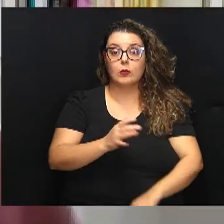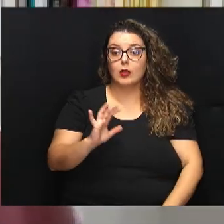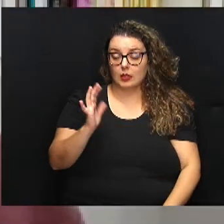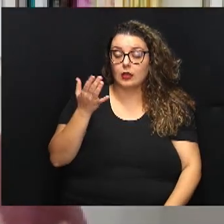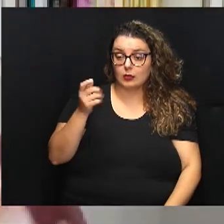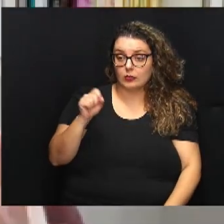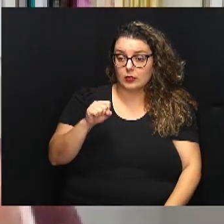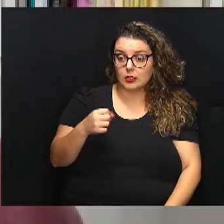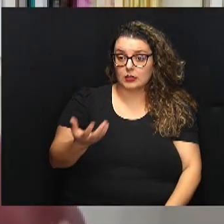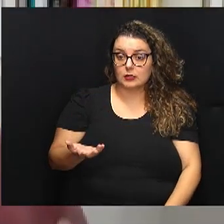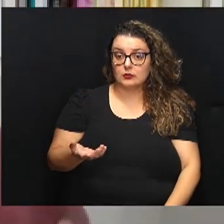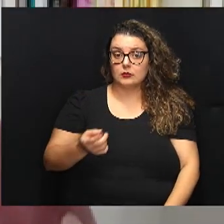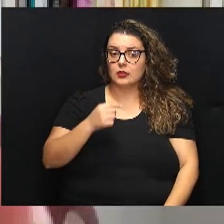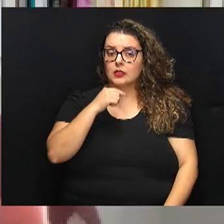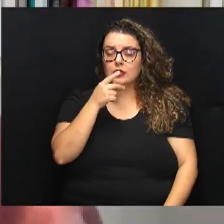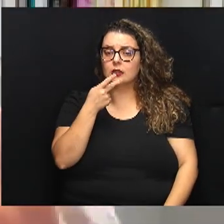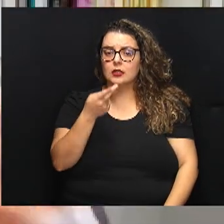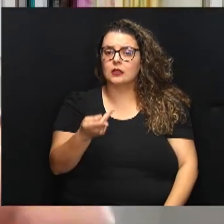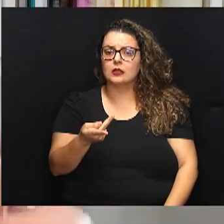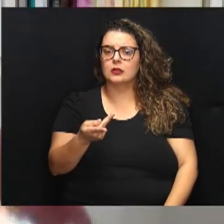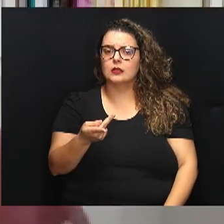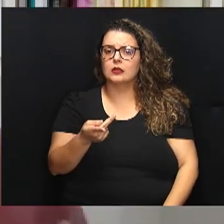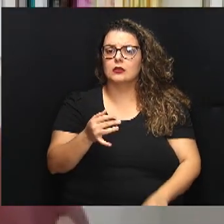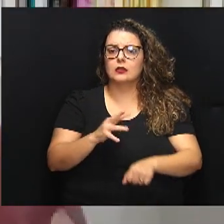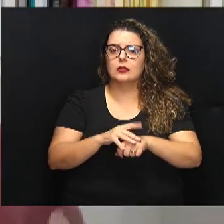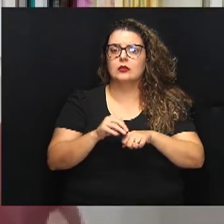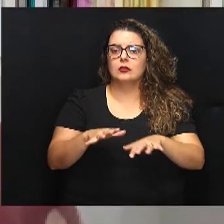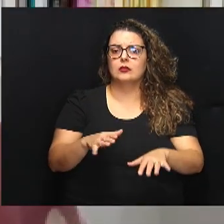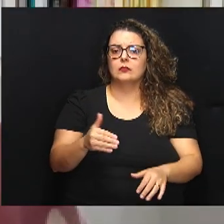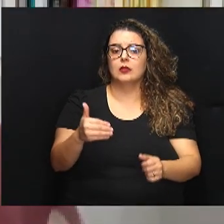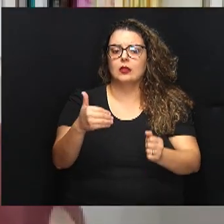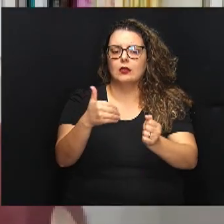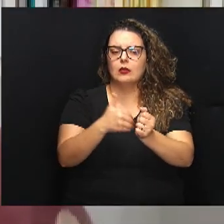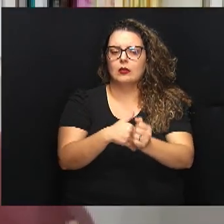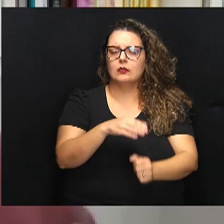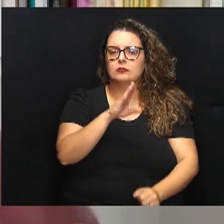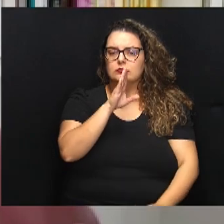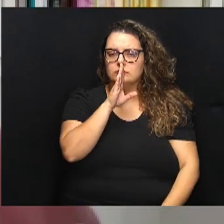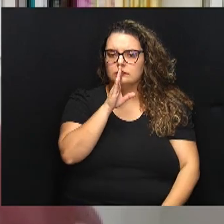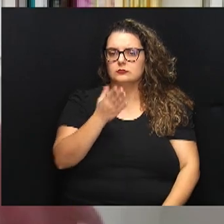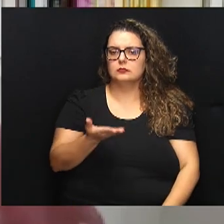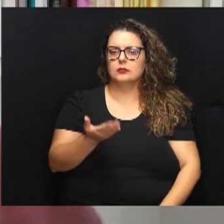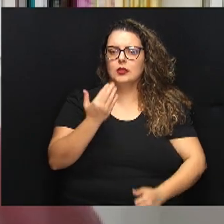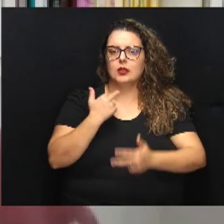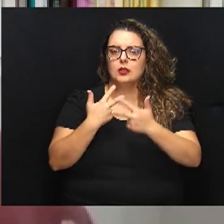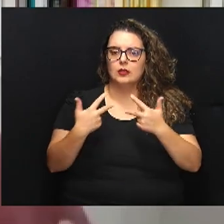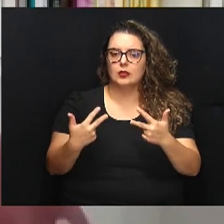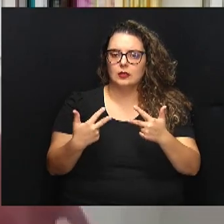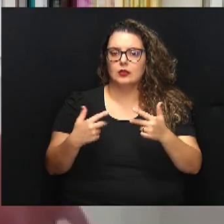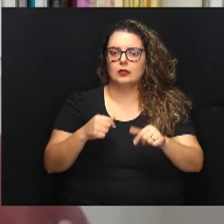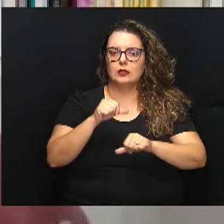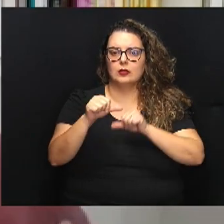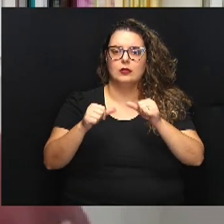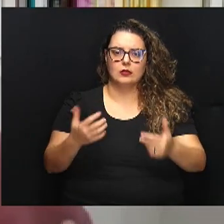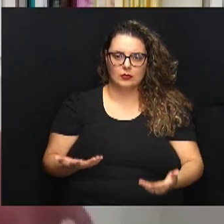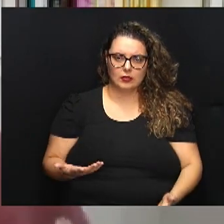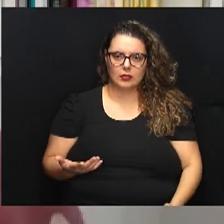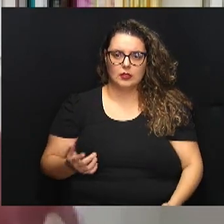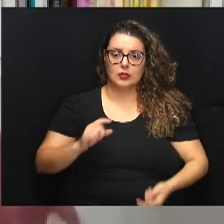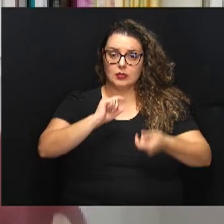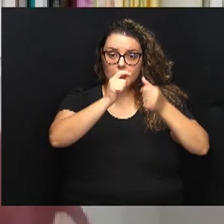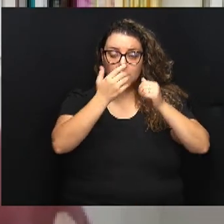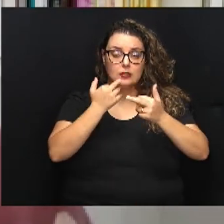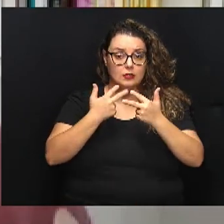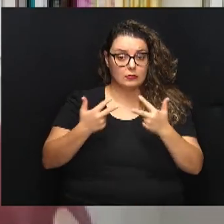acontecendo, mas ninguém fala dessa epidemia silenciosa de comer transtornado e transtorno alimentar, que